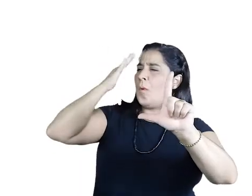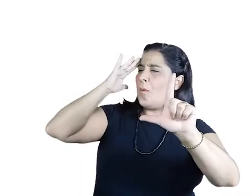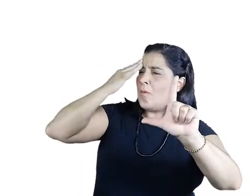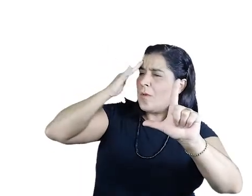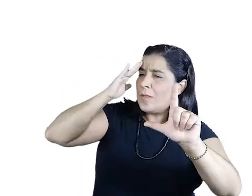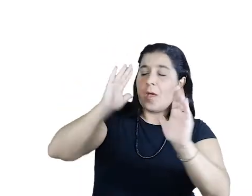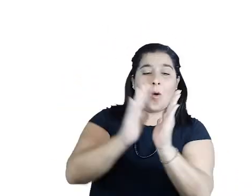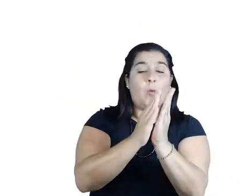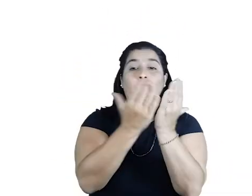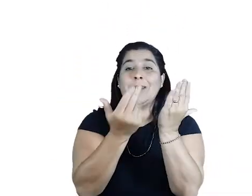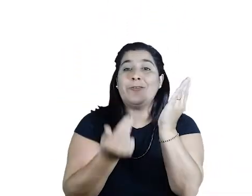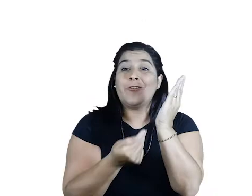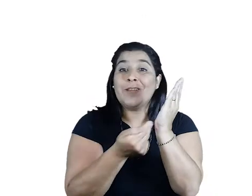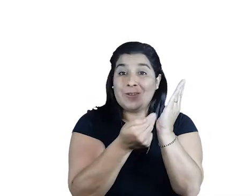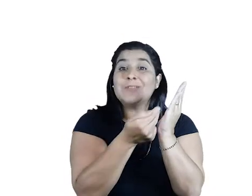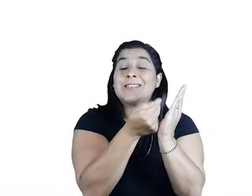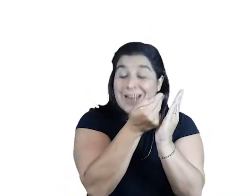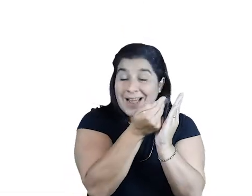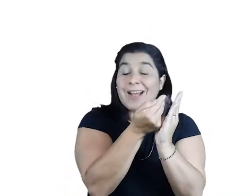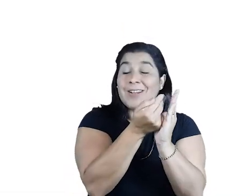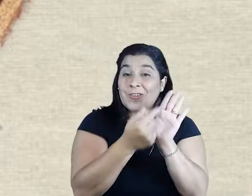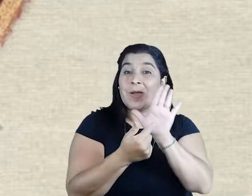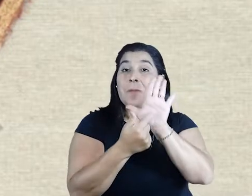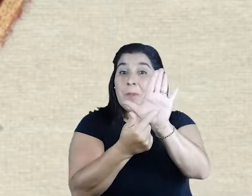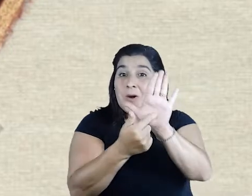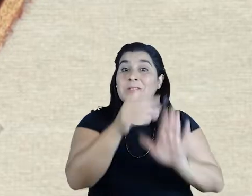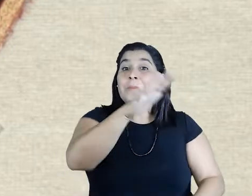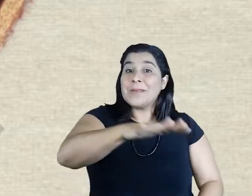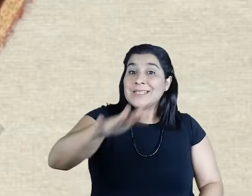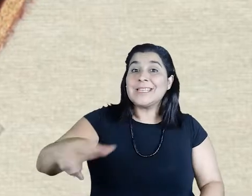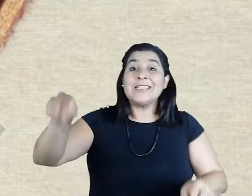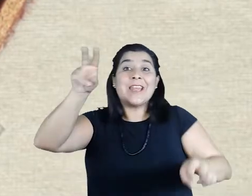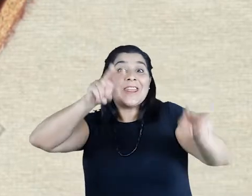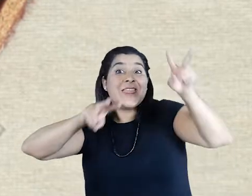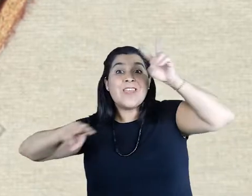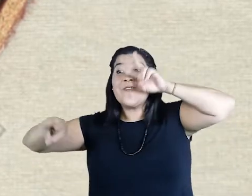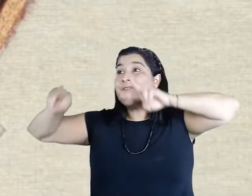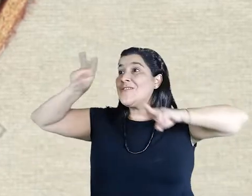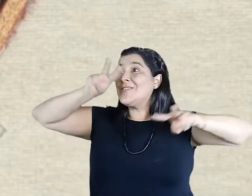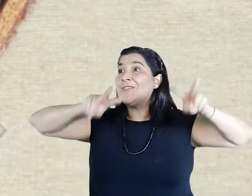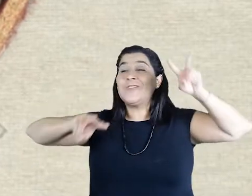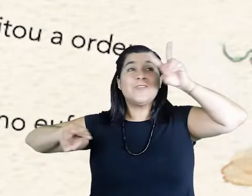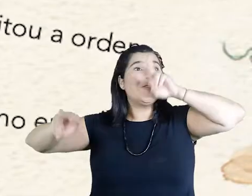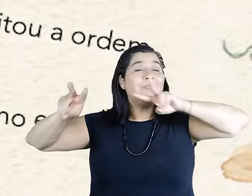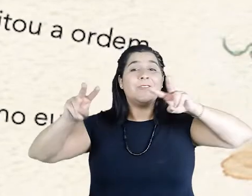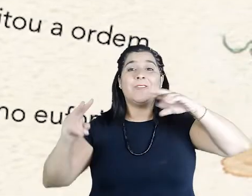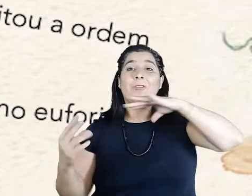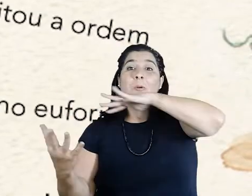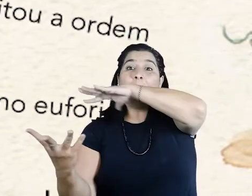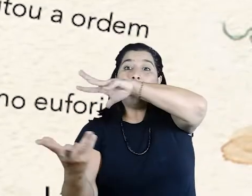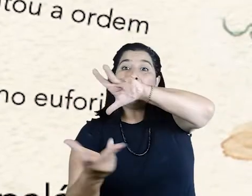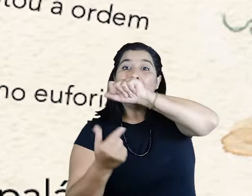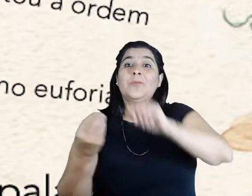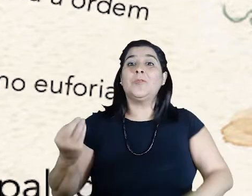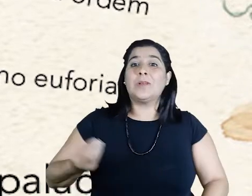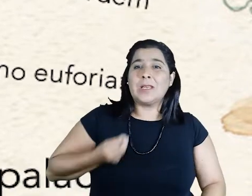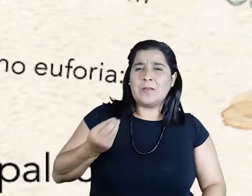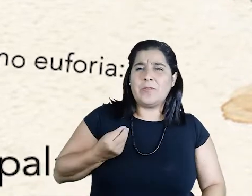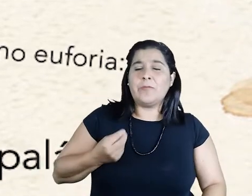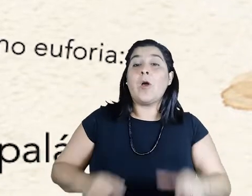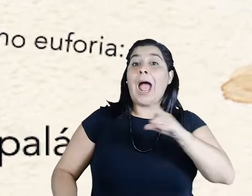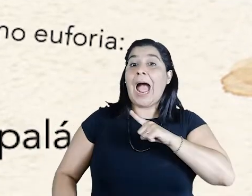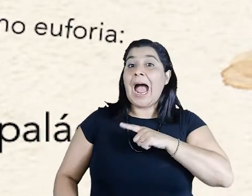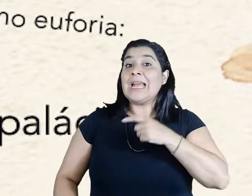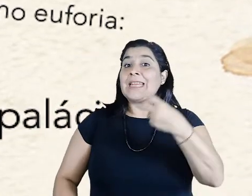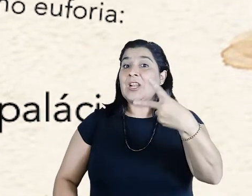O livro ilustrado se destina a essas crianças que sabem ler o mundo em que vivem. E ele é composto por duas linguagens,